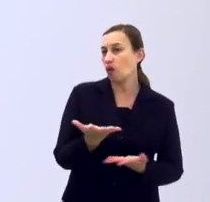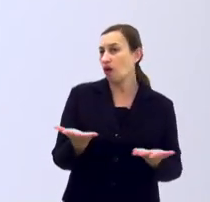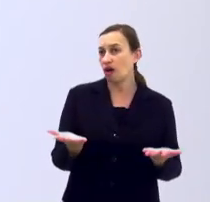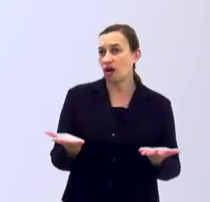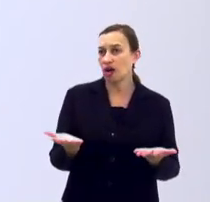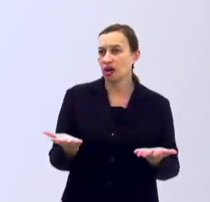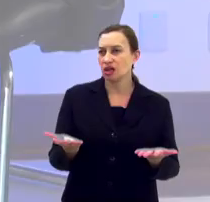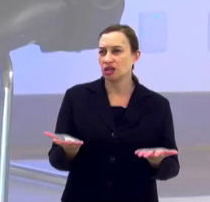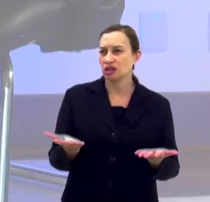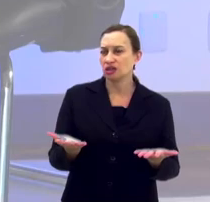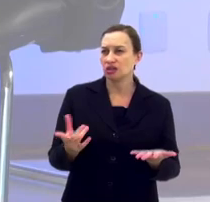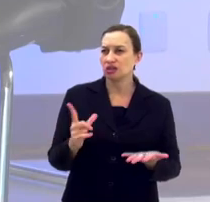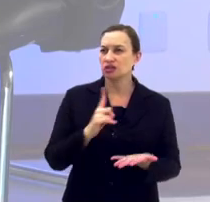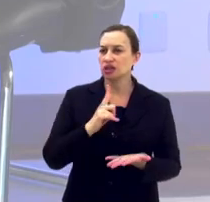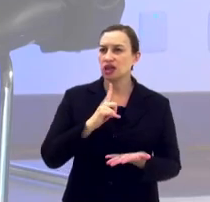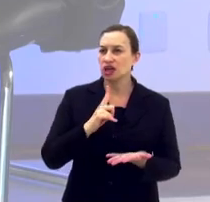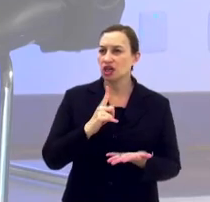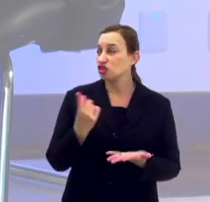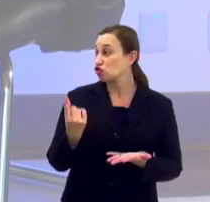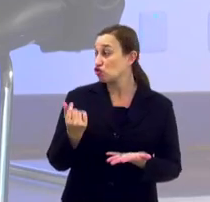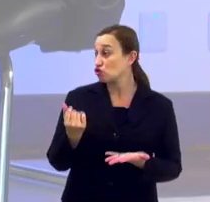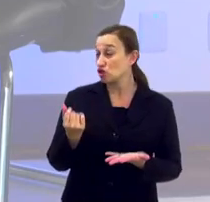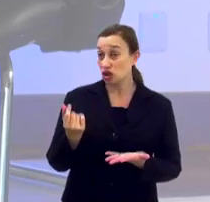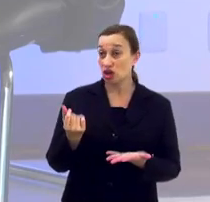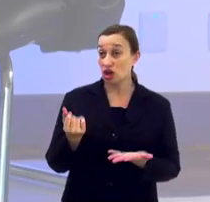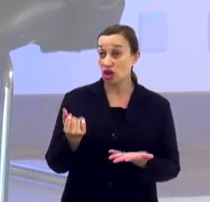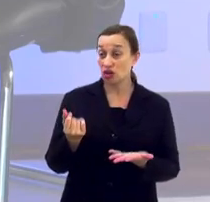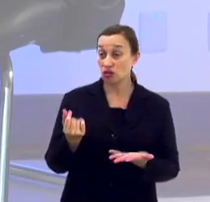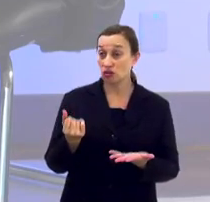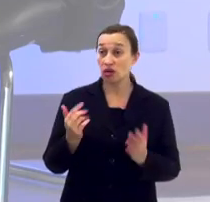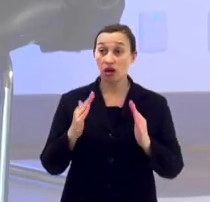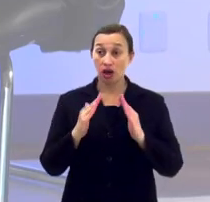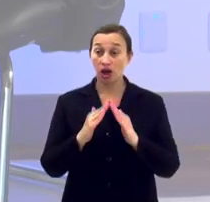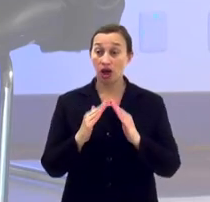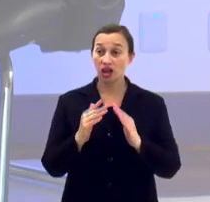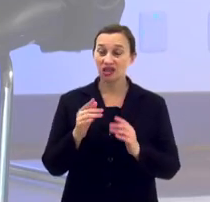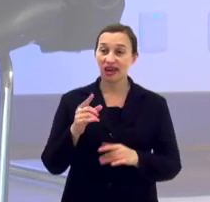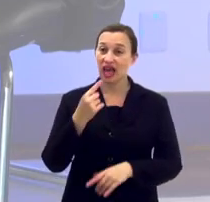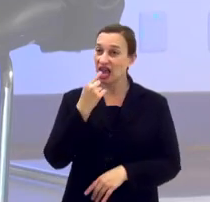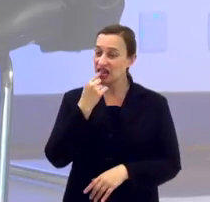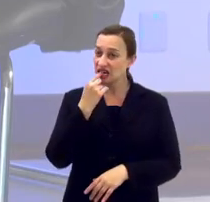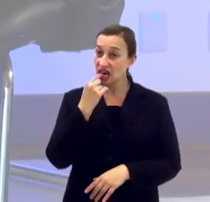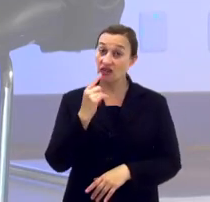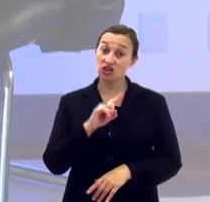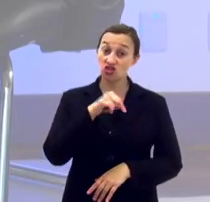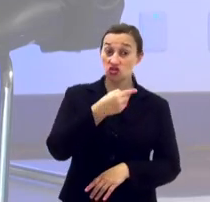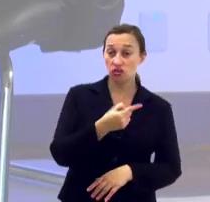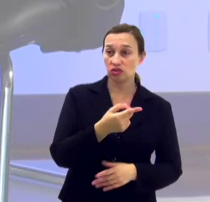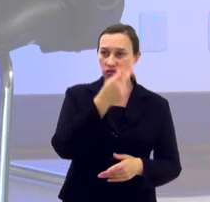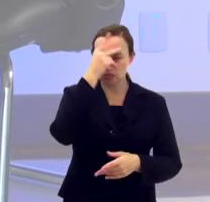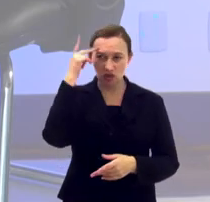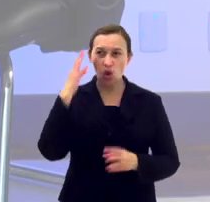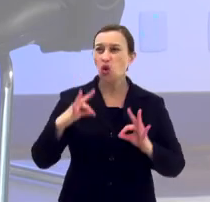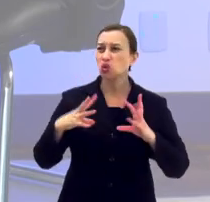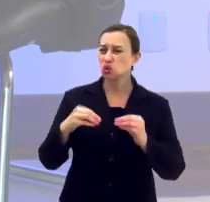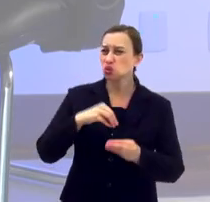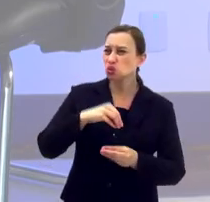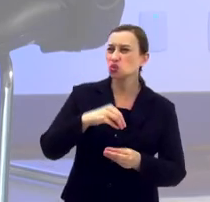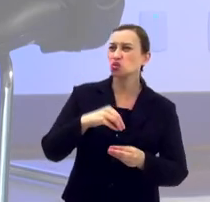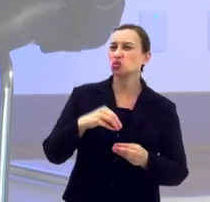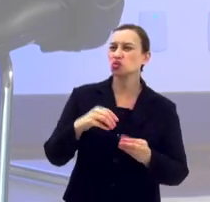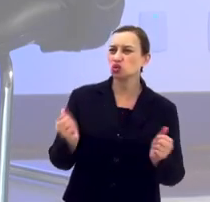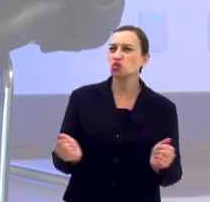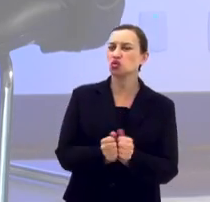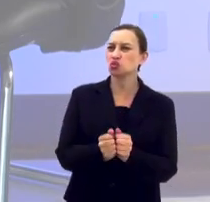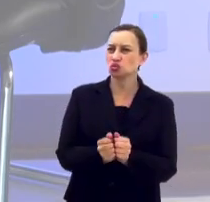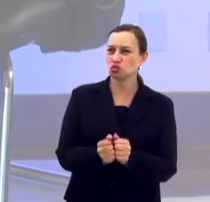Obviamente, adquirem bens e patrimônio. Isso gera inveja. E tudo isso junto,